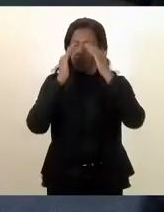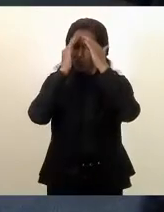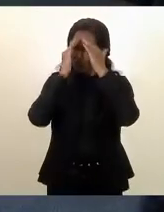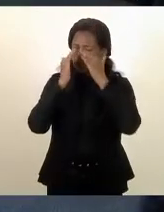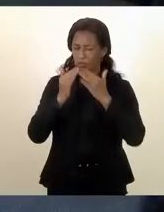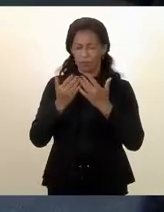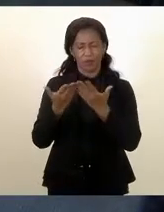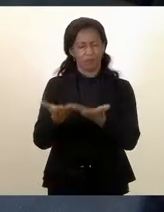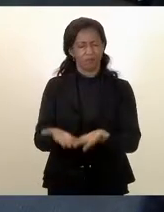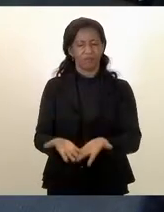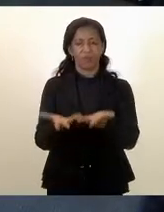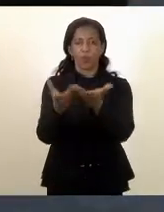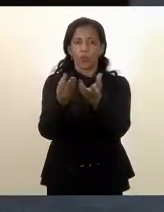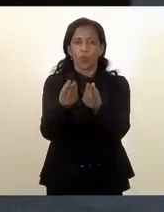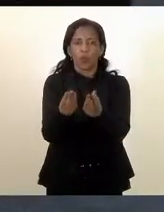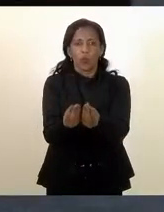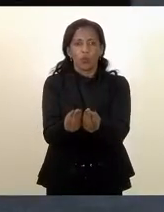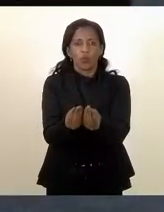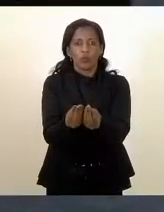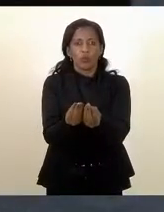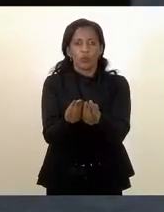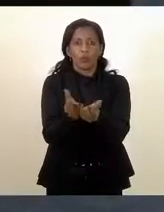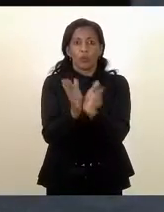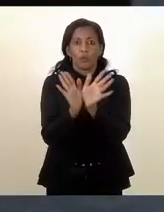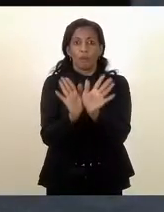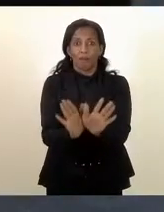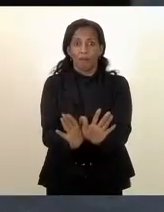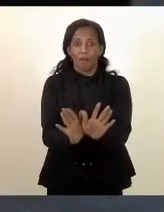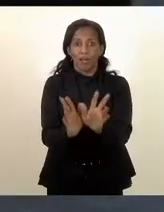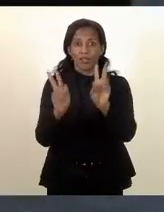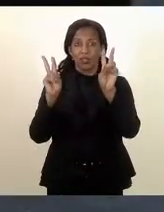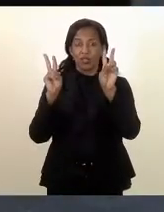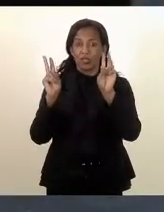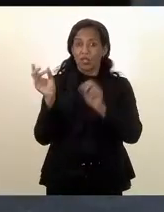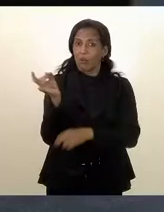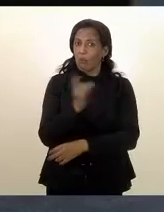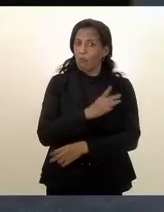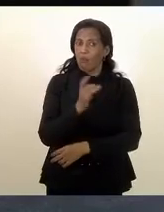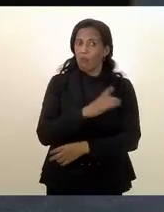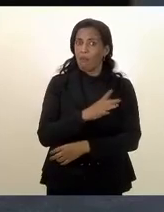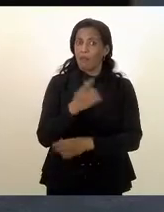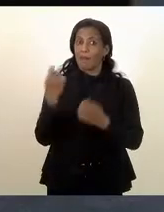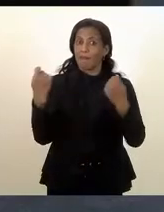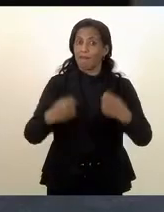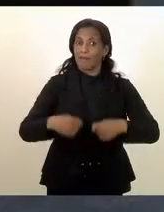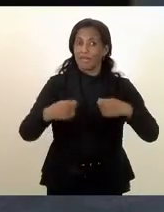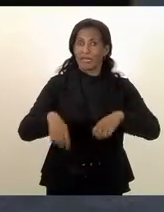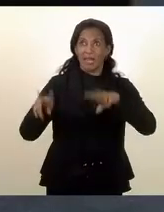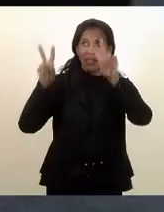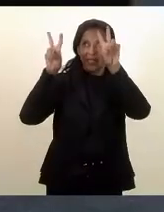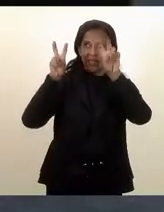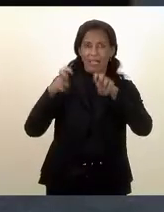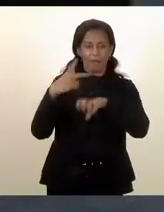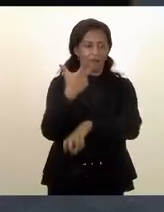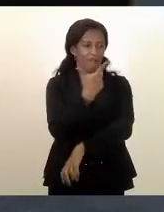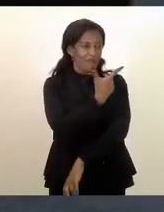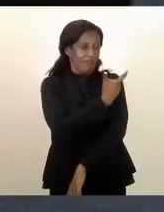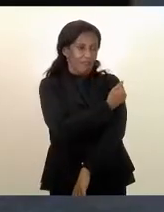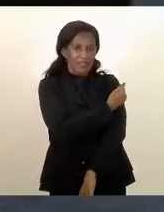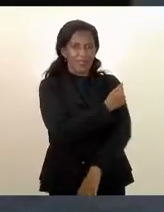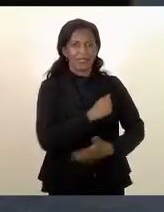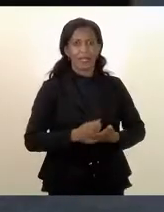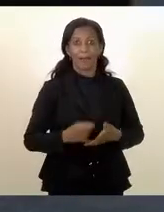excelência muito mas no tema vacinar prego eu Dionísio Lins humildemente